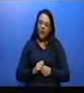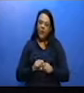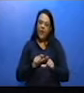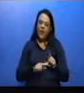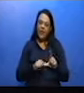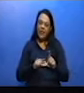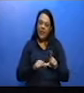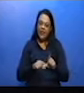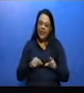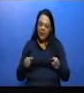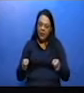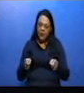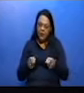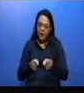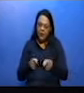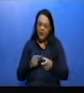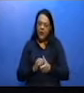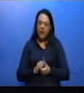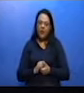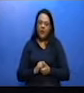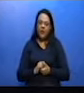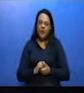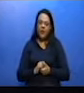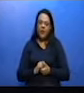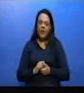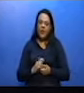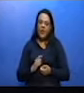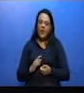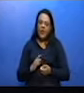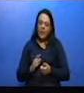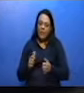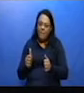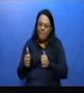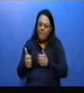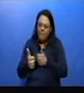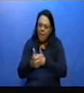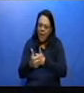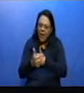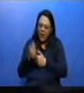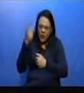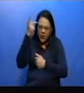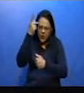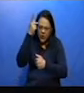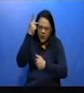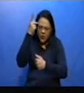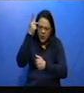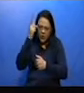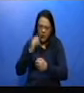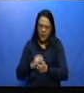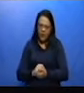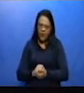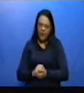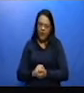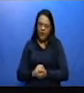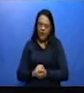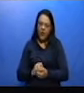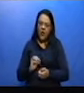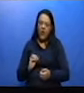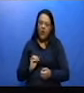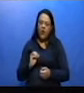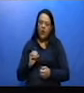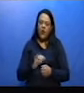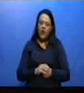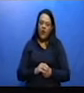ao redor, os vizinhos, os que têm uma divisa com o estado de São Paulo, vocês vão colocar a